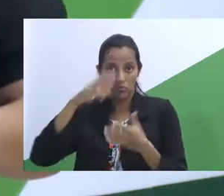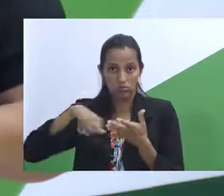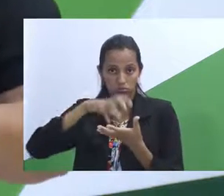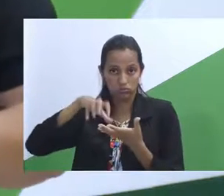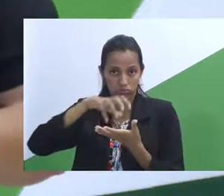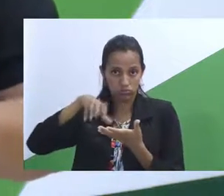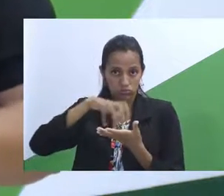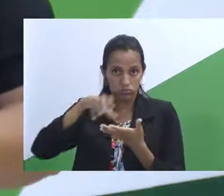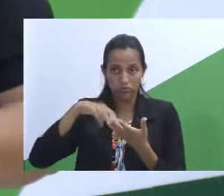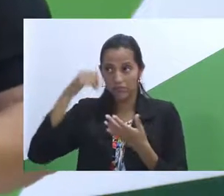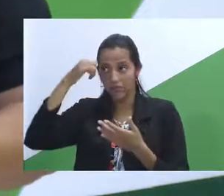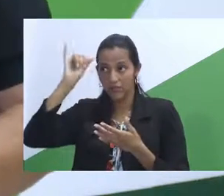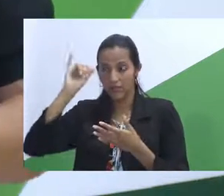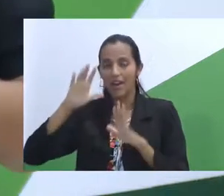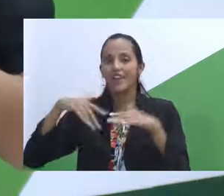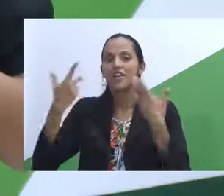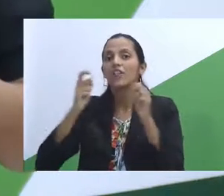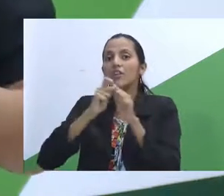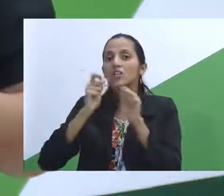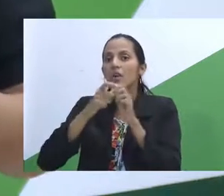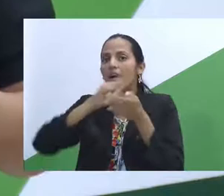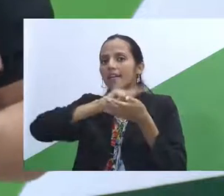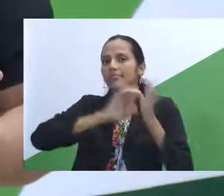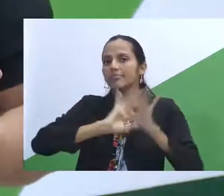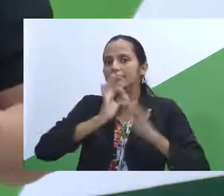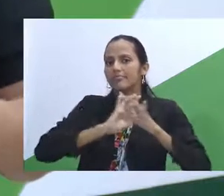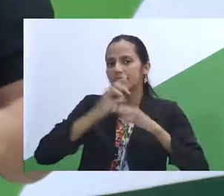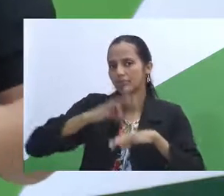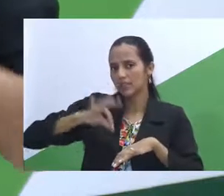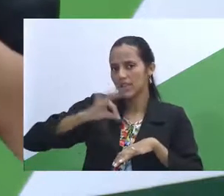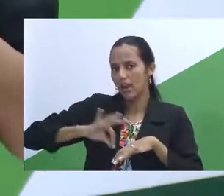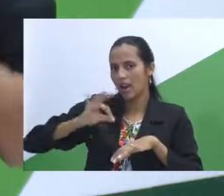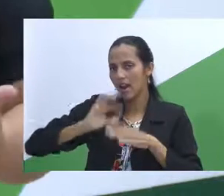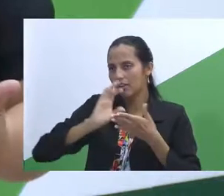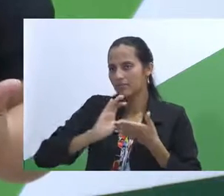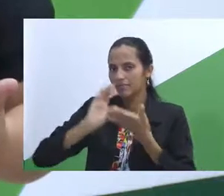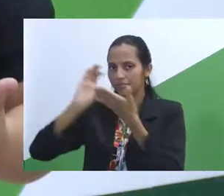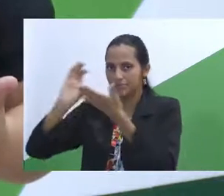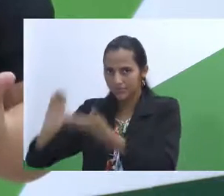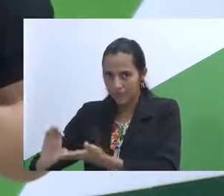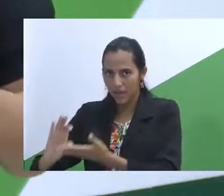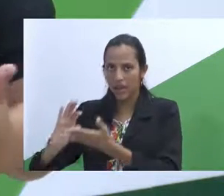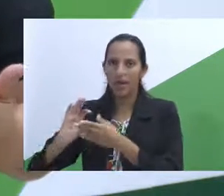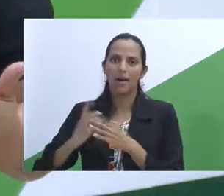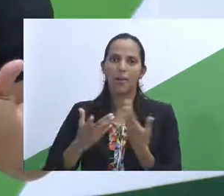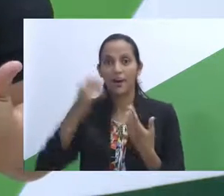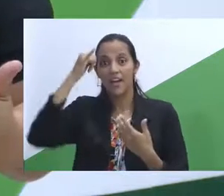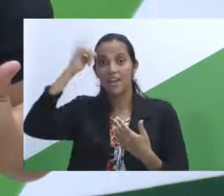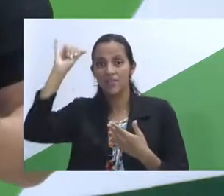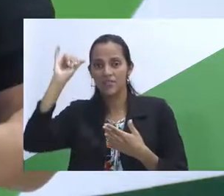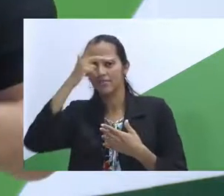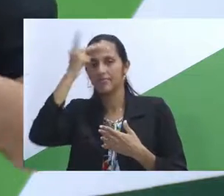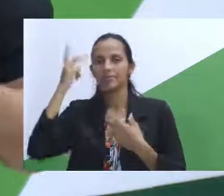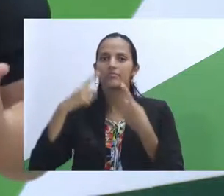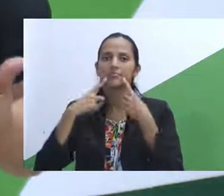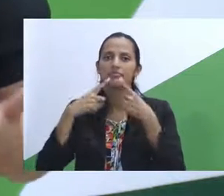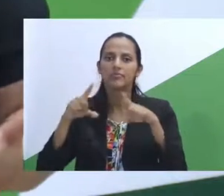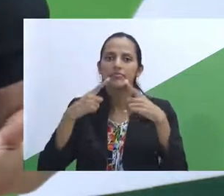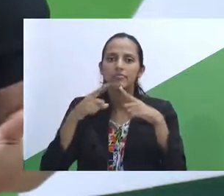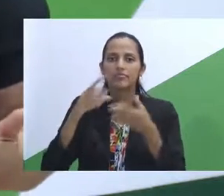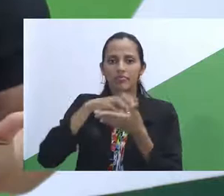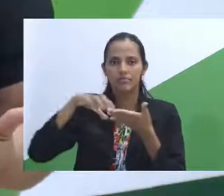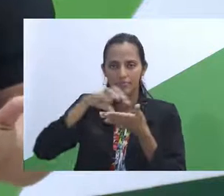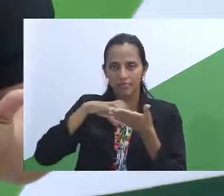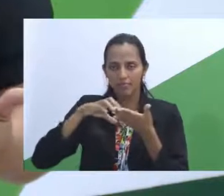Então, a gente sempre tem que lembrar que é um governo que, teoricamente, quer dar, né? Dar, na verdade, então, aí, leis